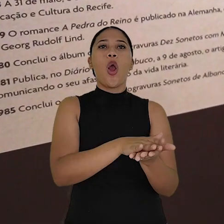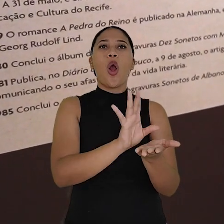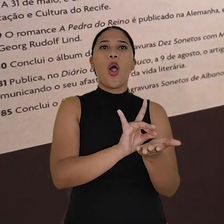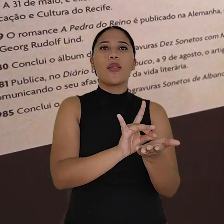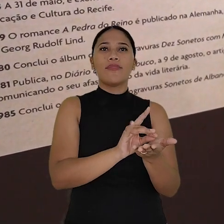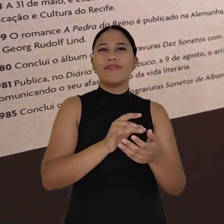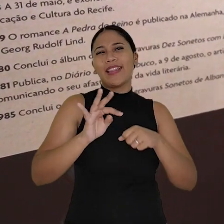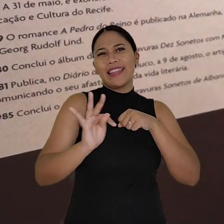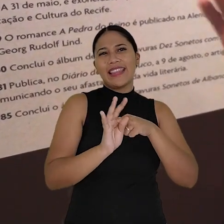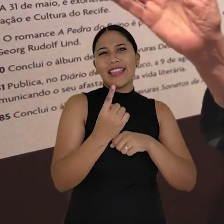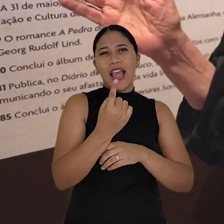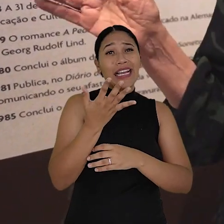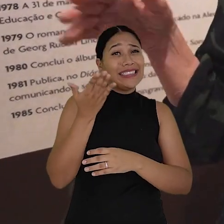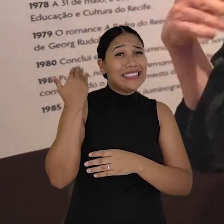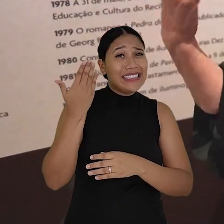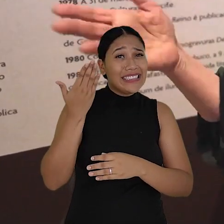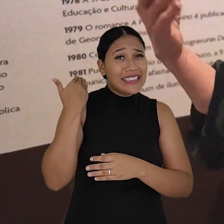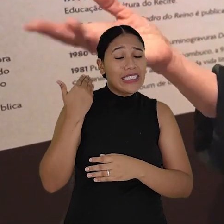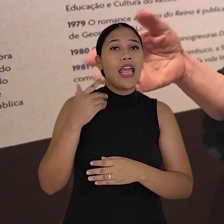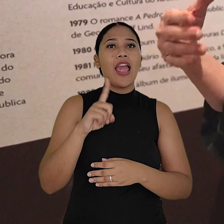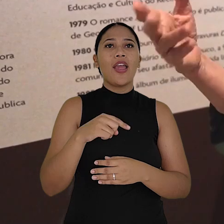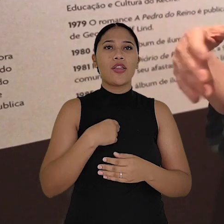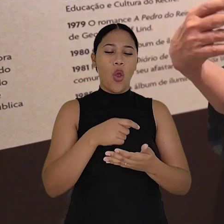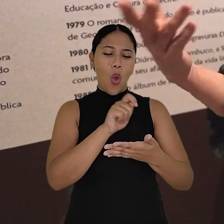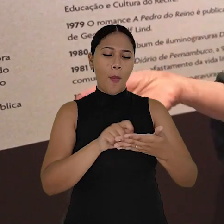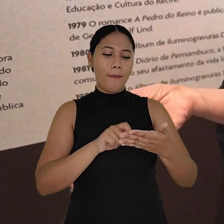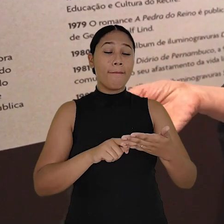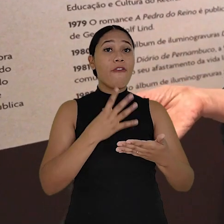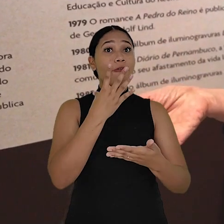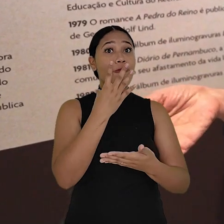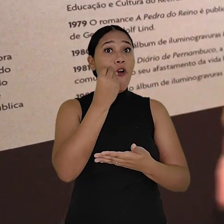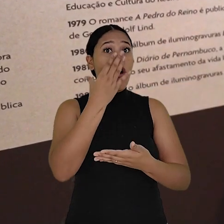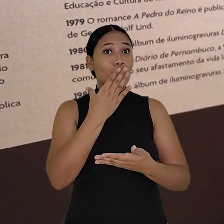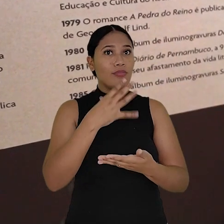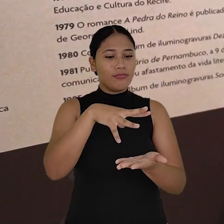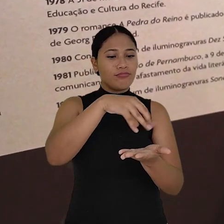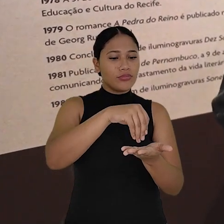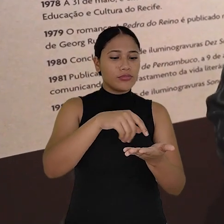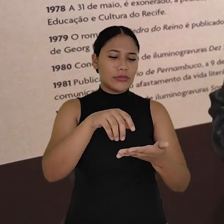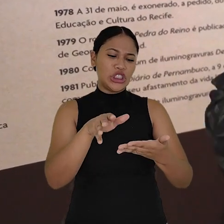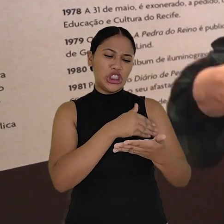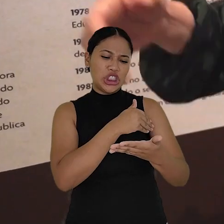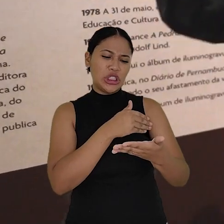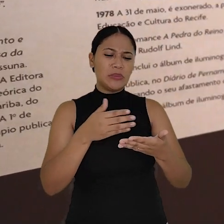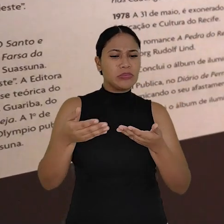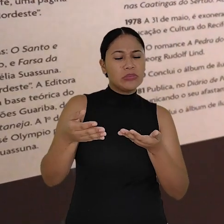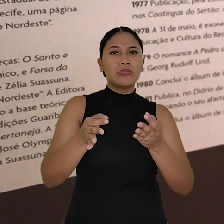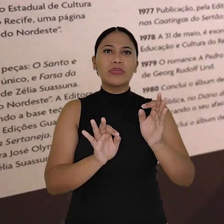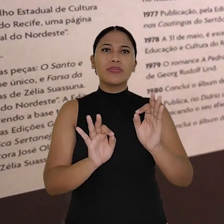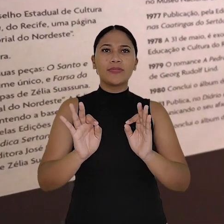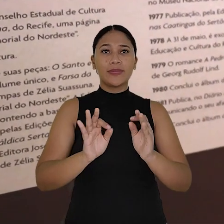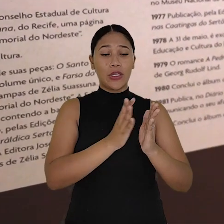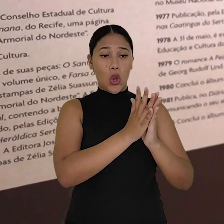ele ia fazendo, é uma técnica antiga que se chamava fotocomposição, que ele usa aqui. E